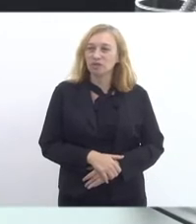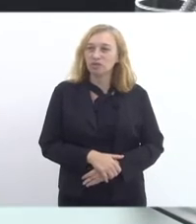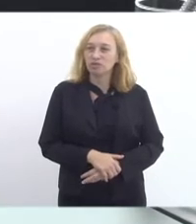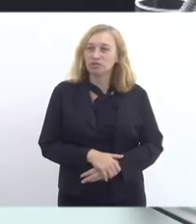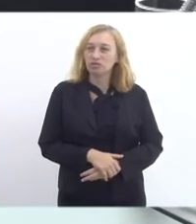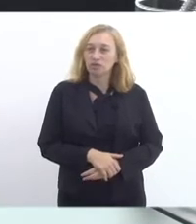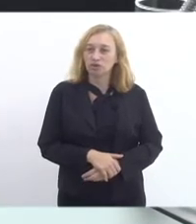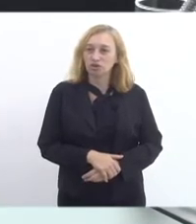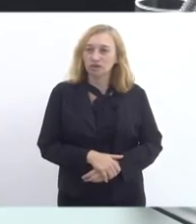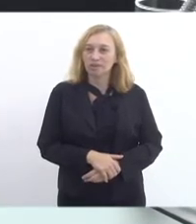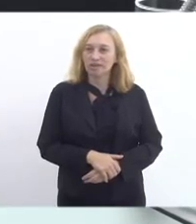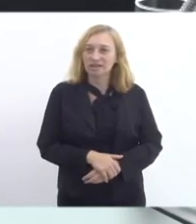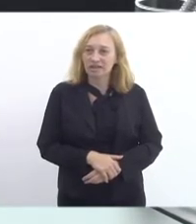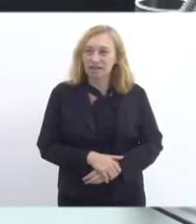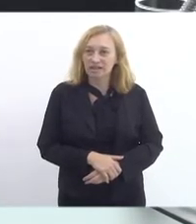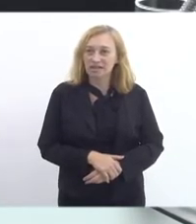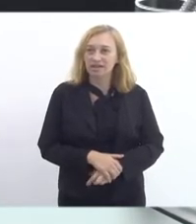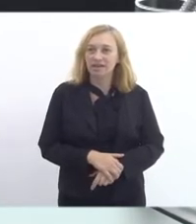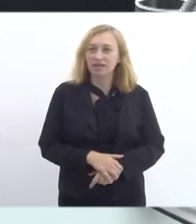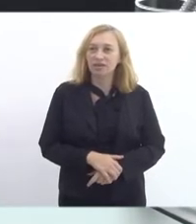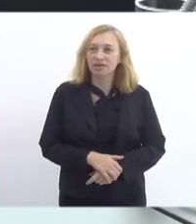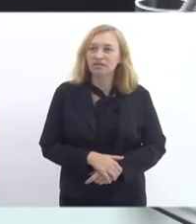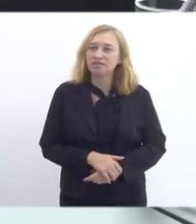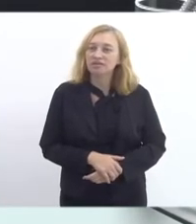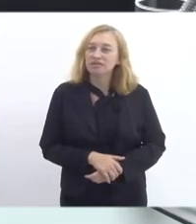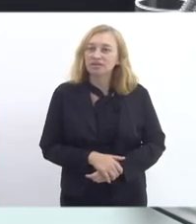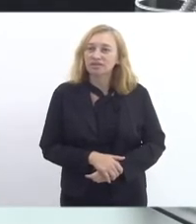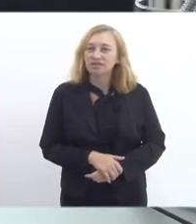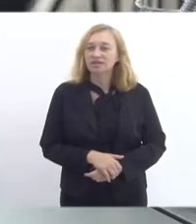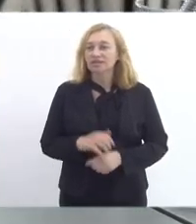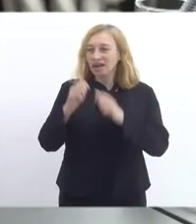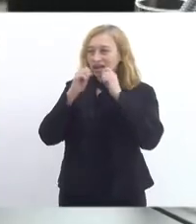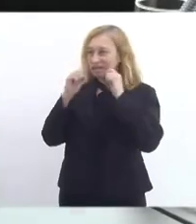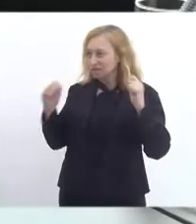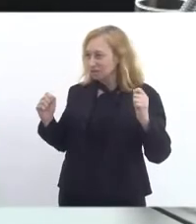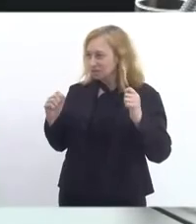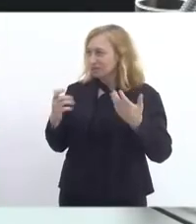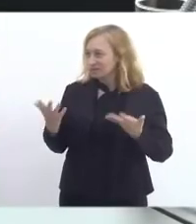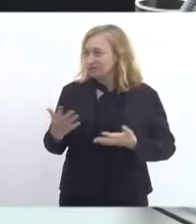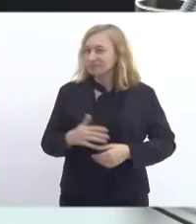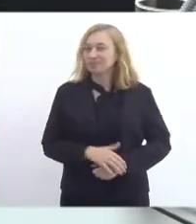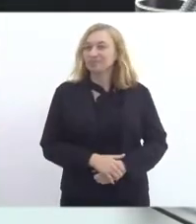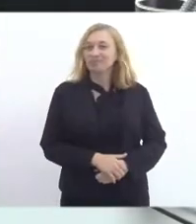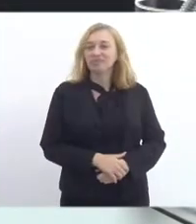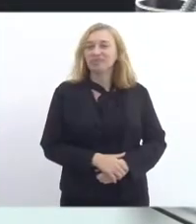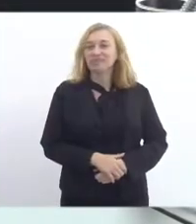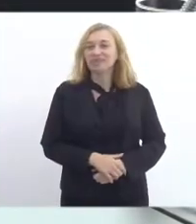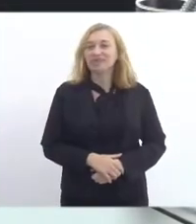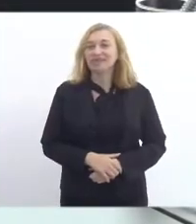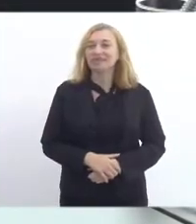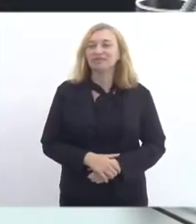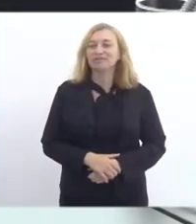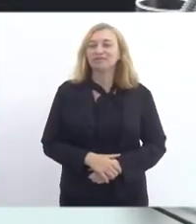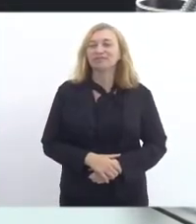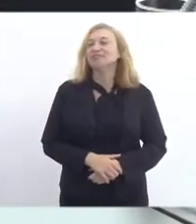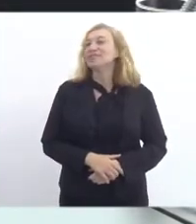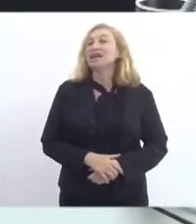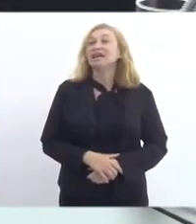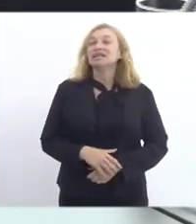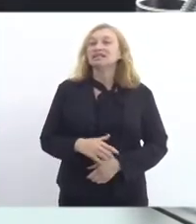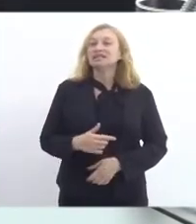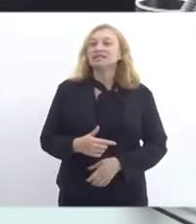Por favor. Por favor, minha assessora predileta. Então, segundo